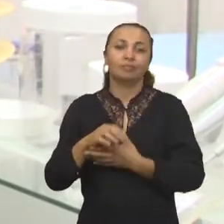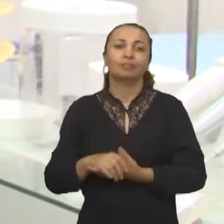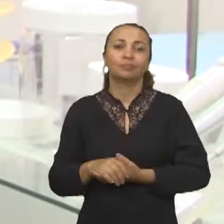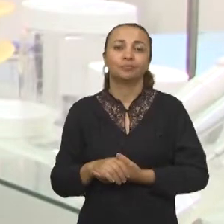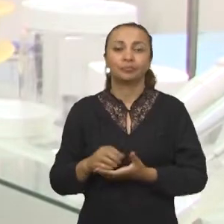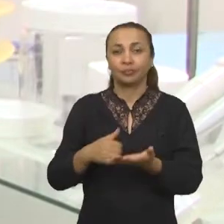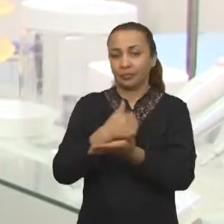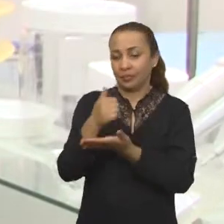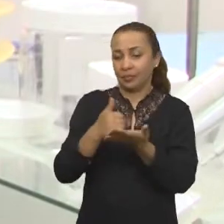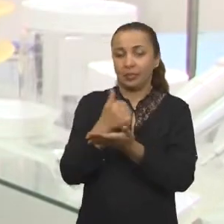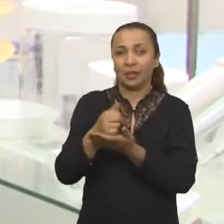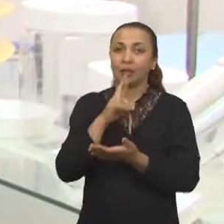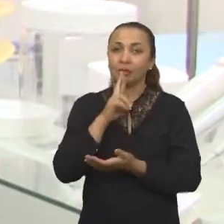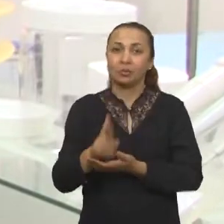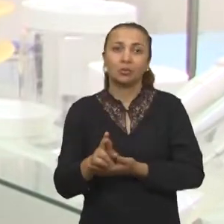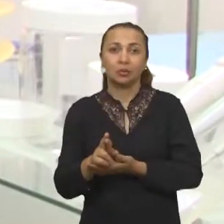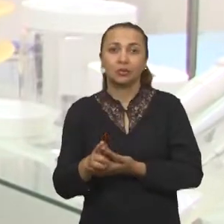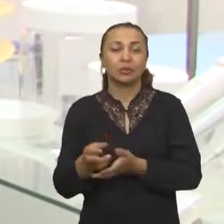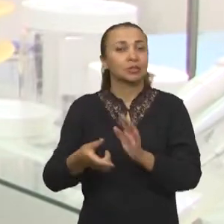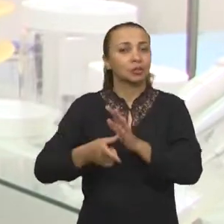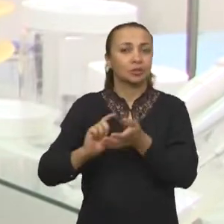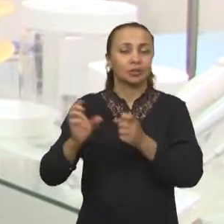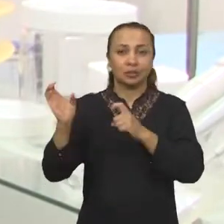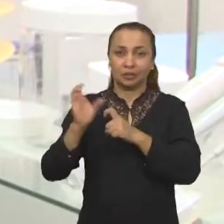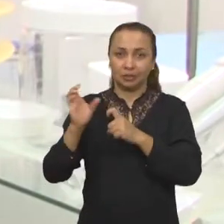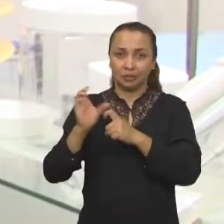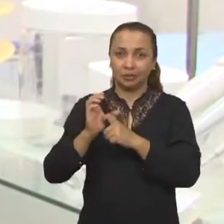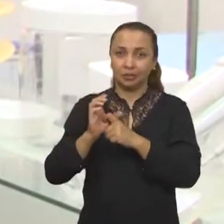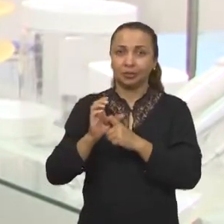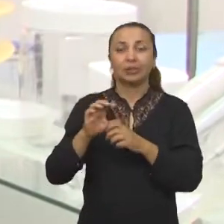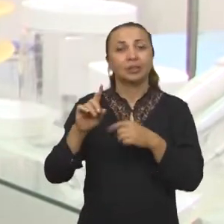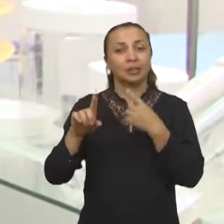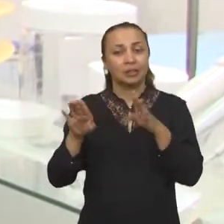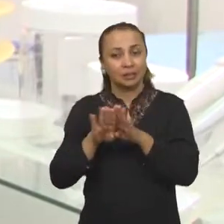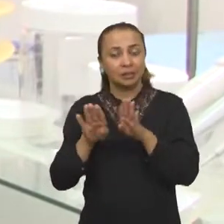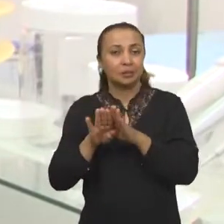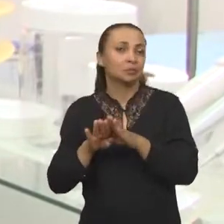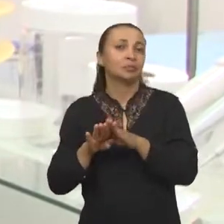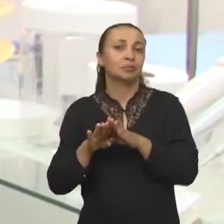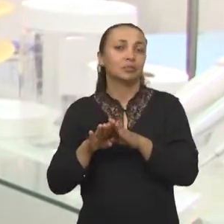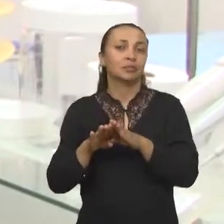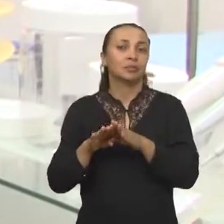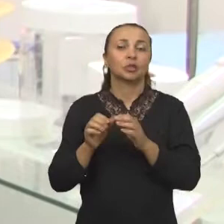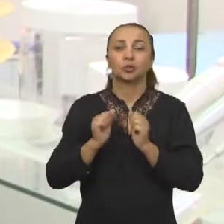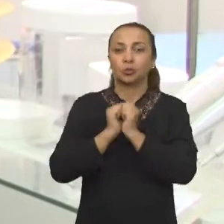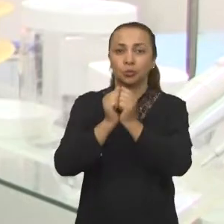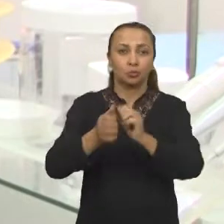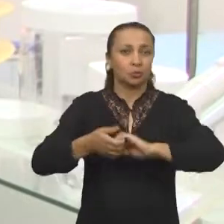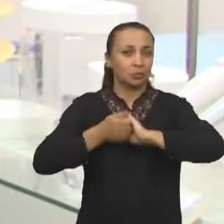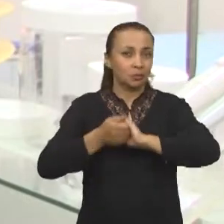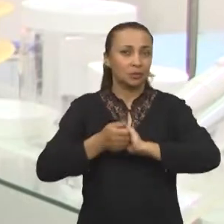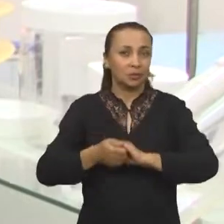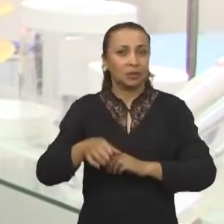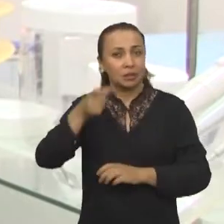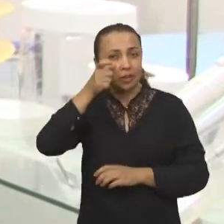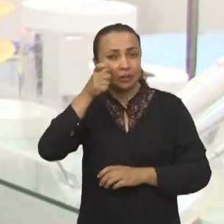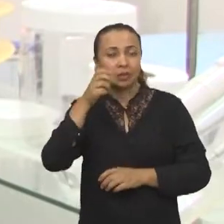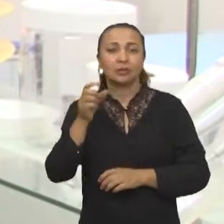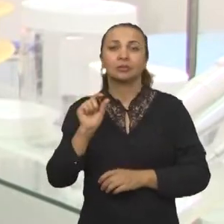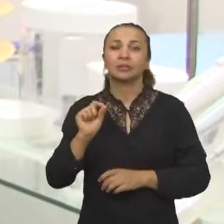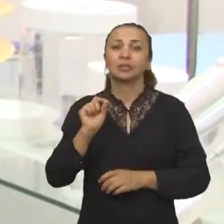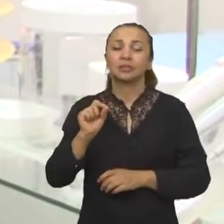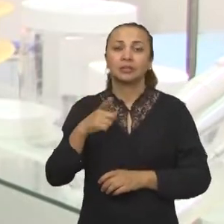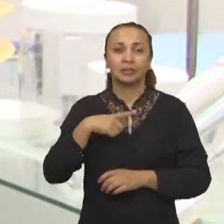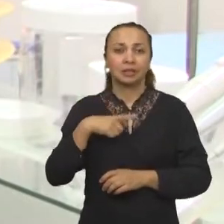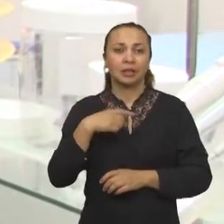Baseado nesses resultados dos testes pré-clínicos e, consequentemente, com parceiros interessados que